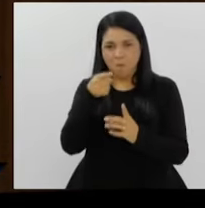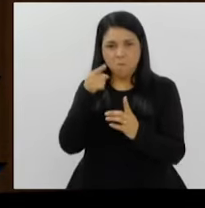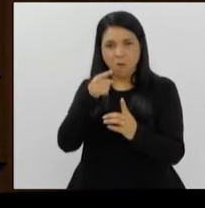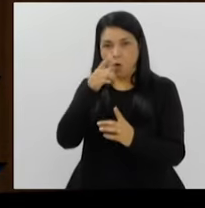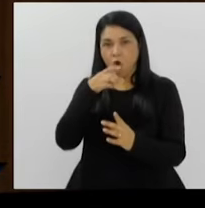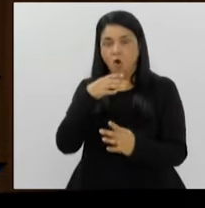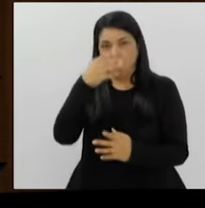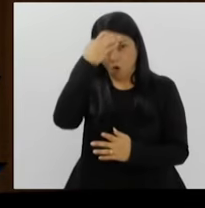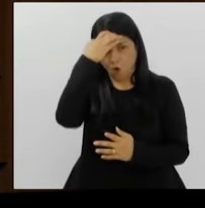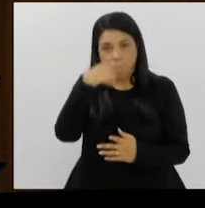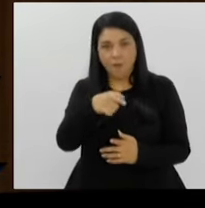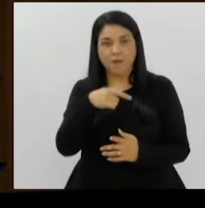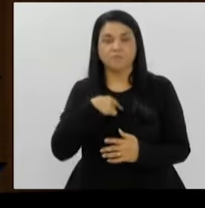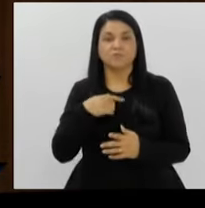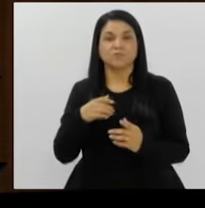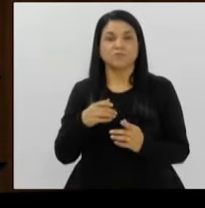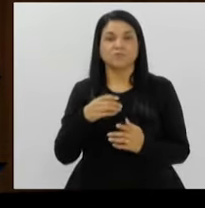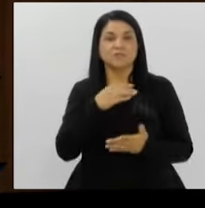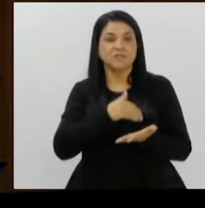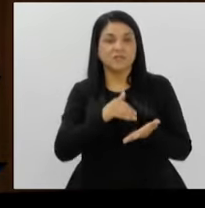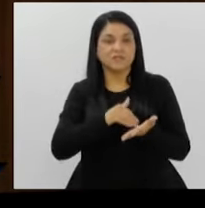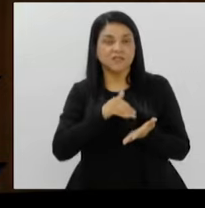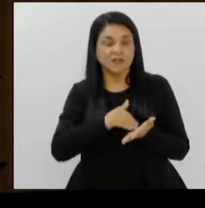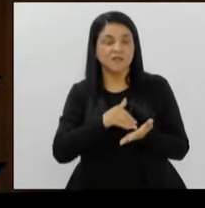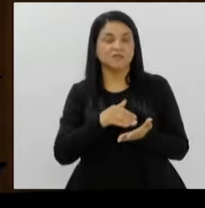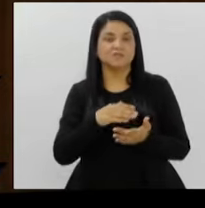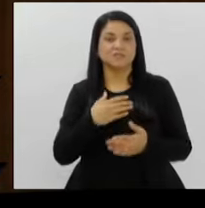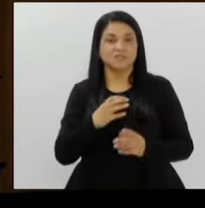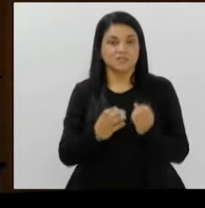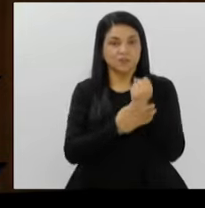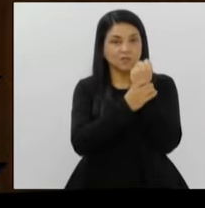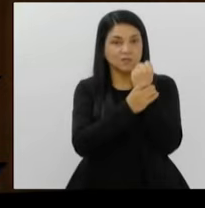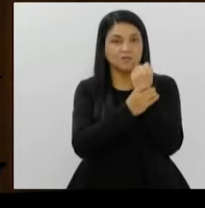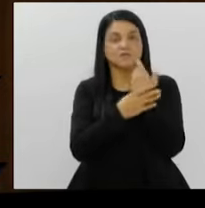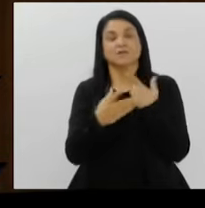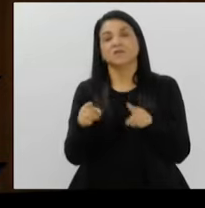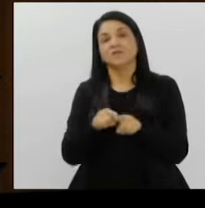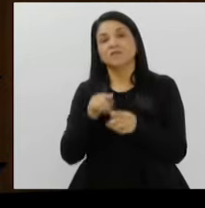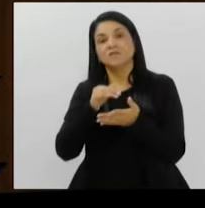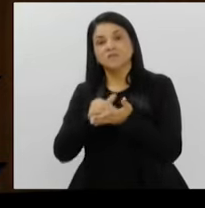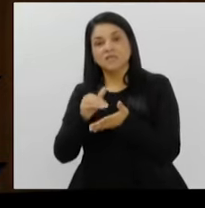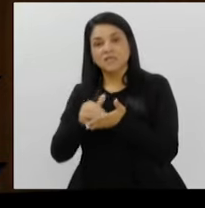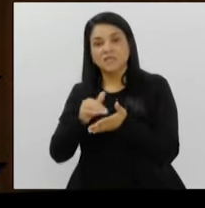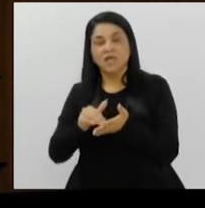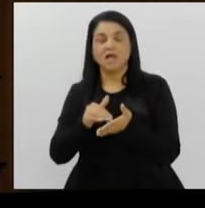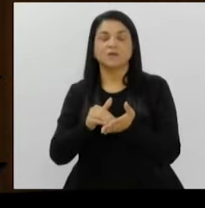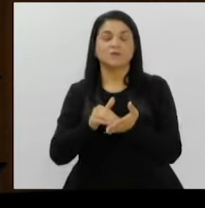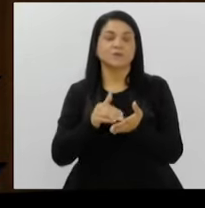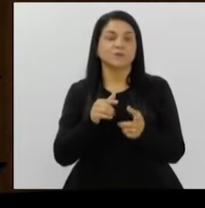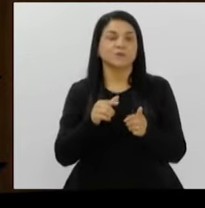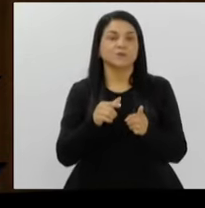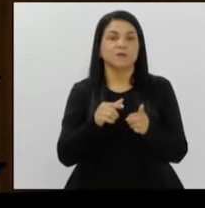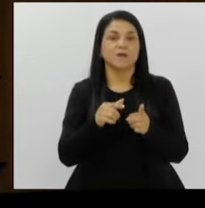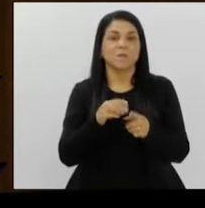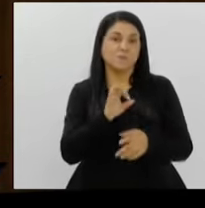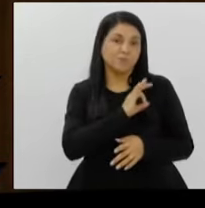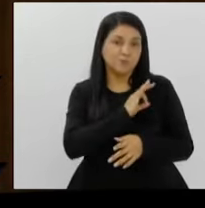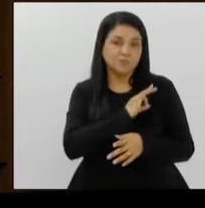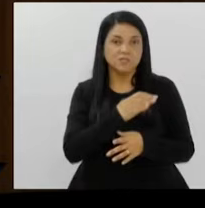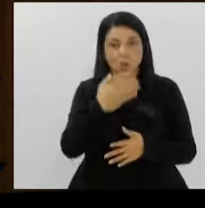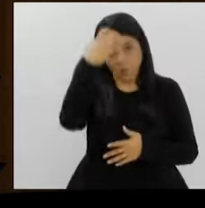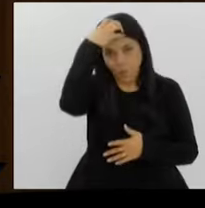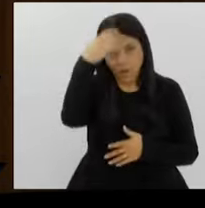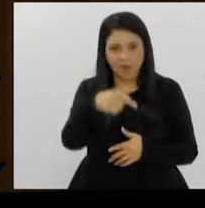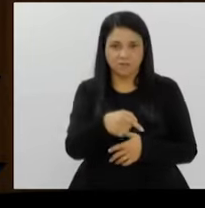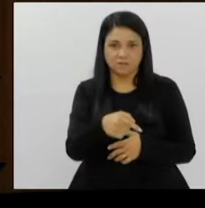Vito, doutor Vito, para o secretário da Polícia Militar, para o secretário da Polícia Civil. É muito fácil apontar um dedo para as polícias, né? Dizer que o caos é